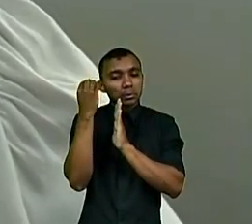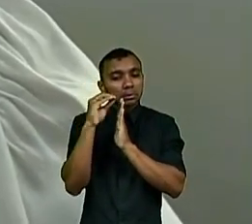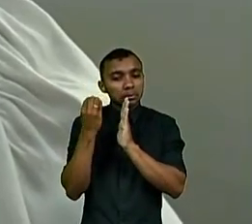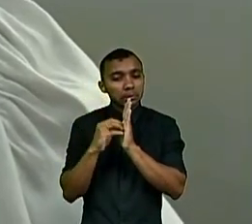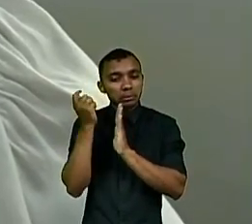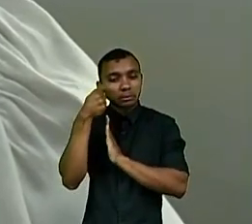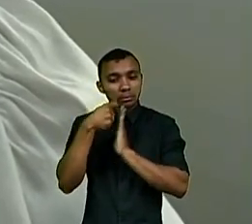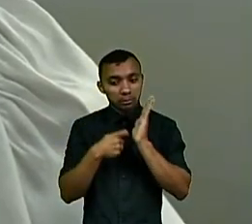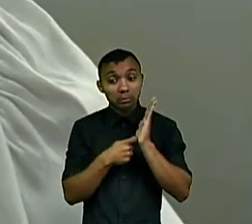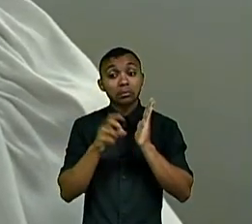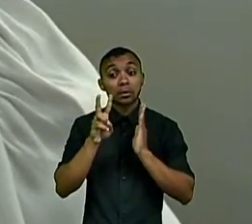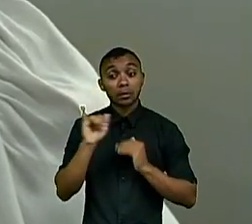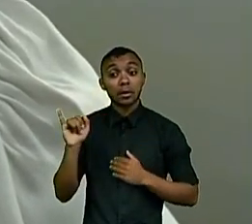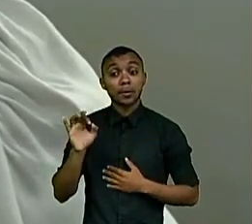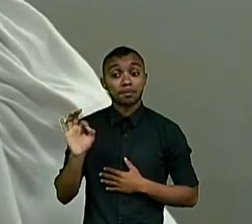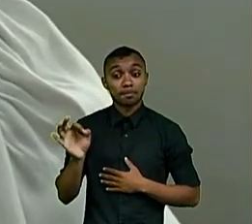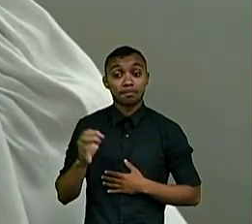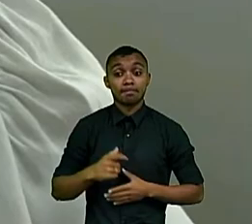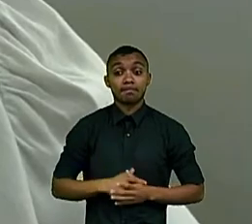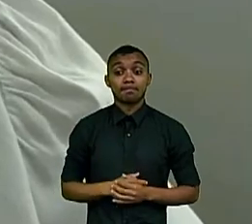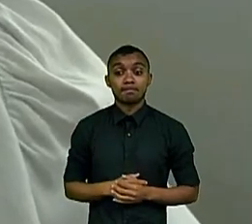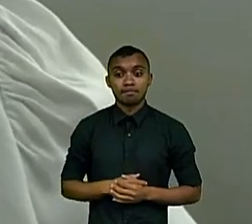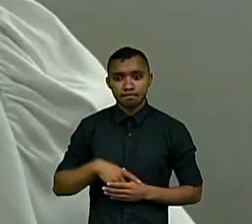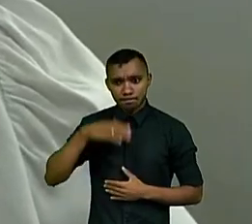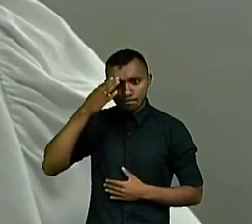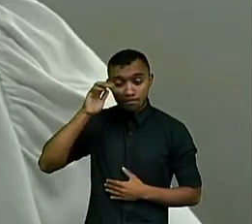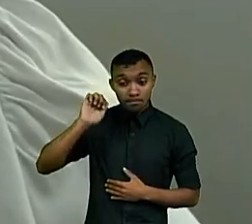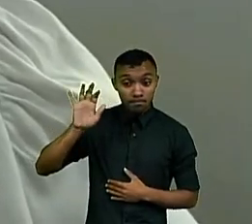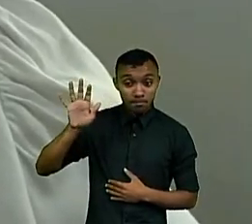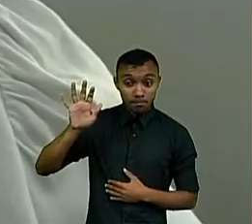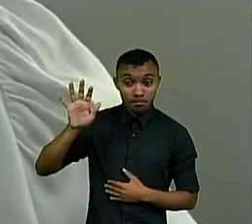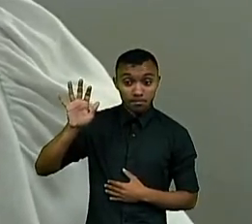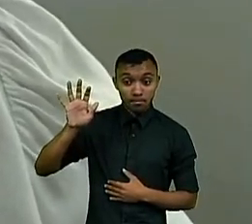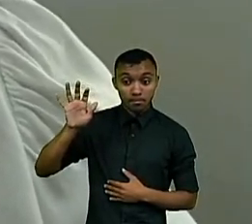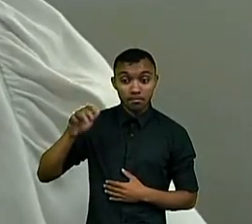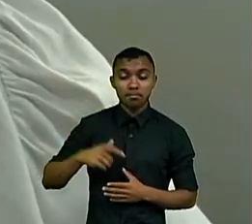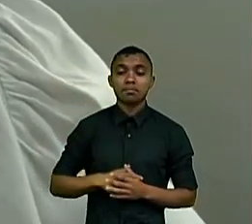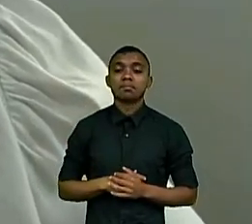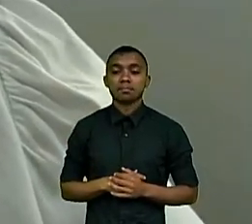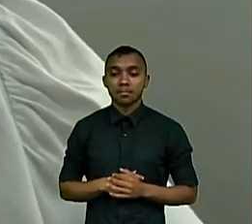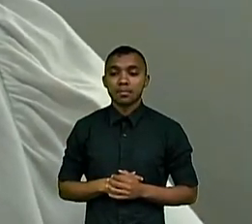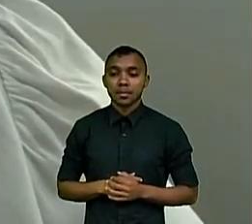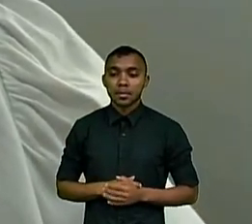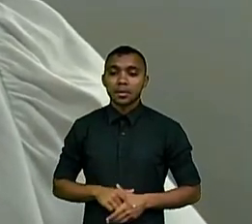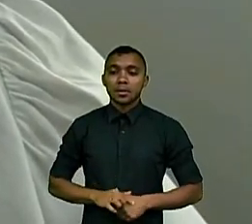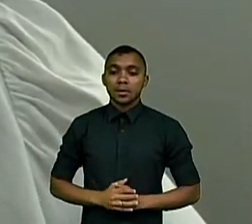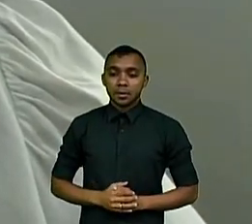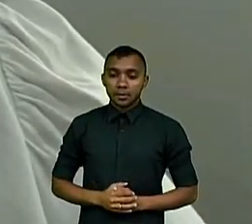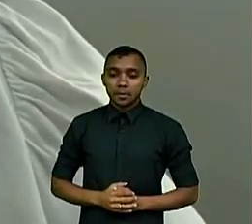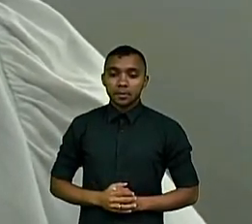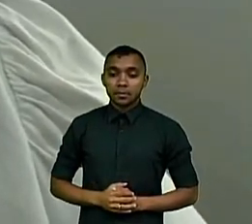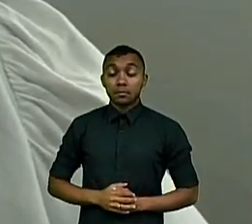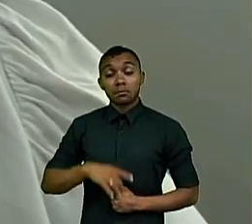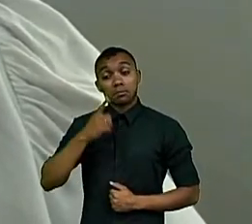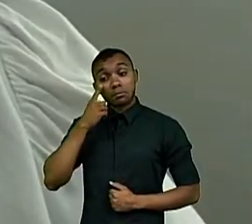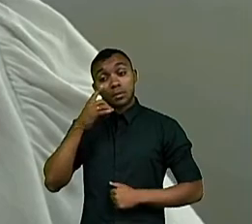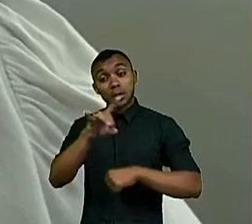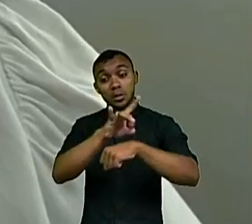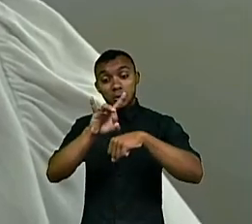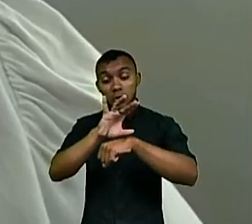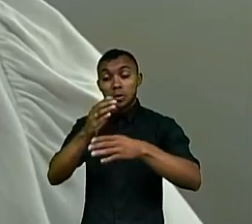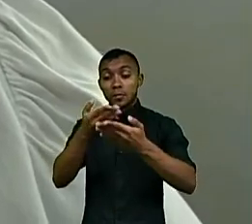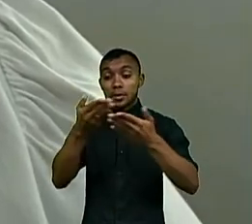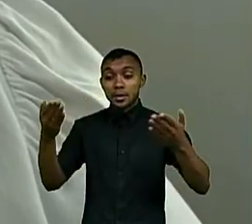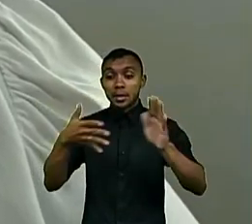em relação a isso aí Tá certo então é como sempre as dicas são escrevam um texto